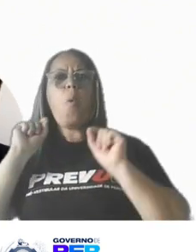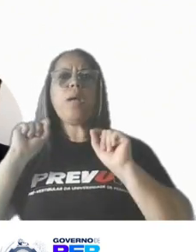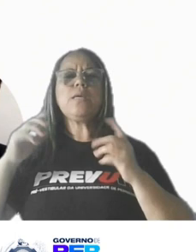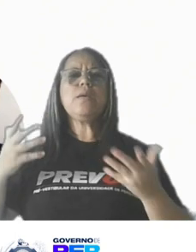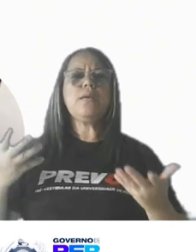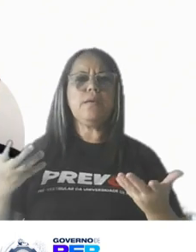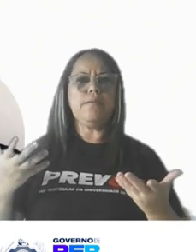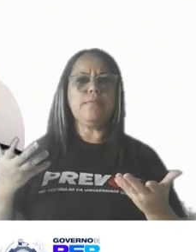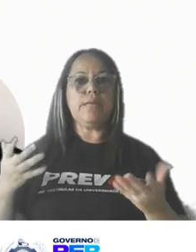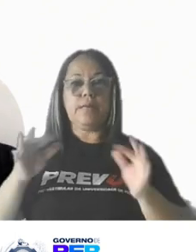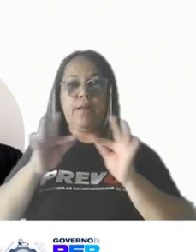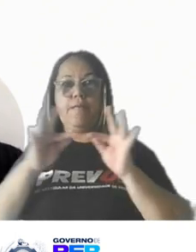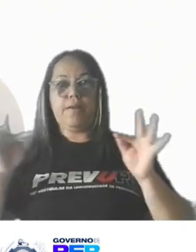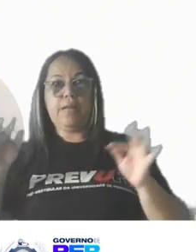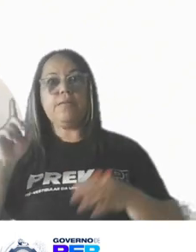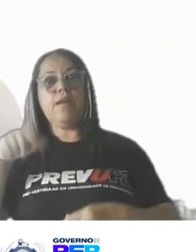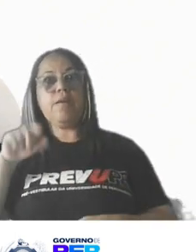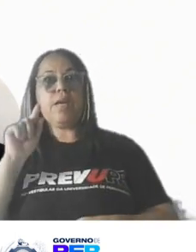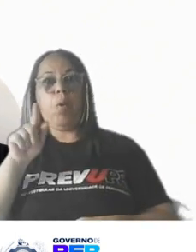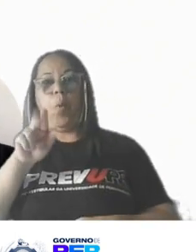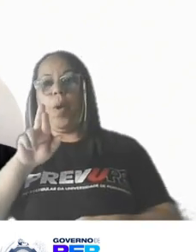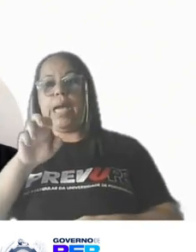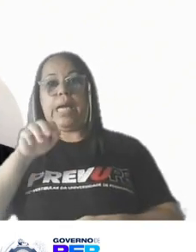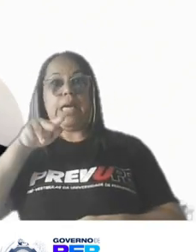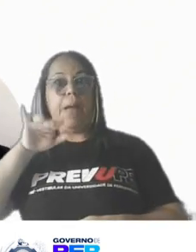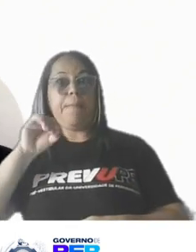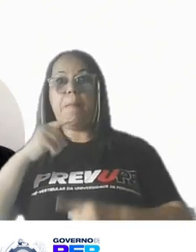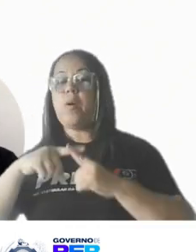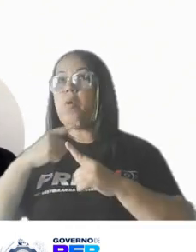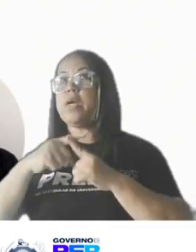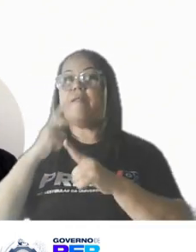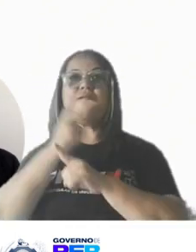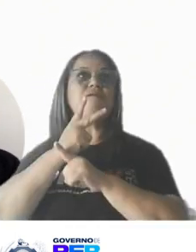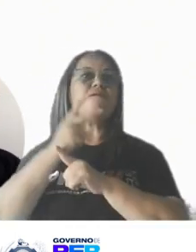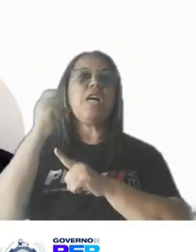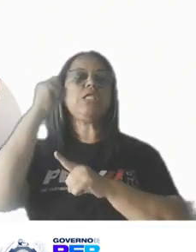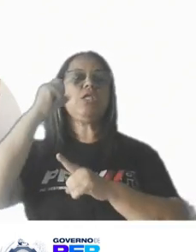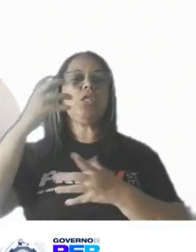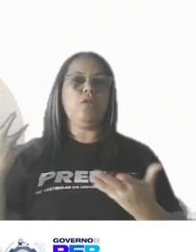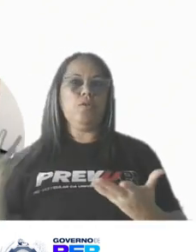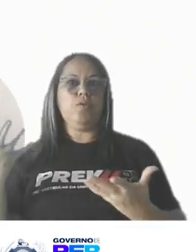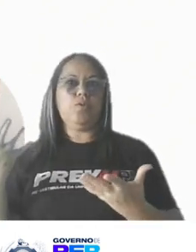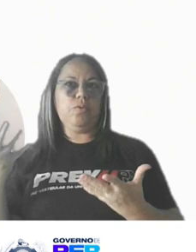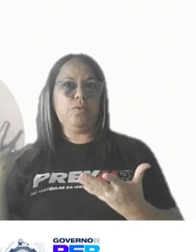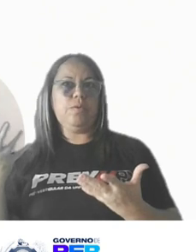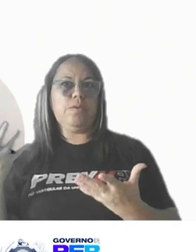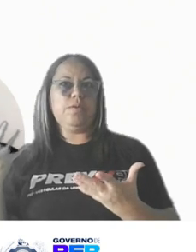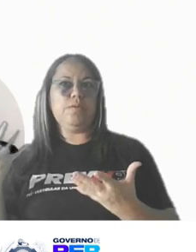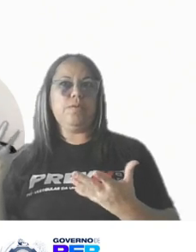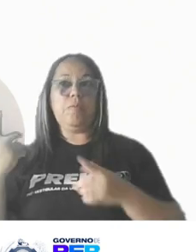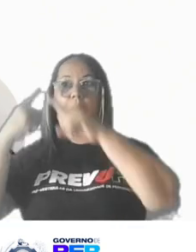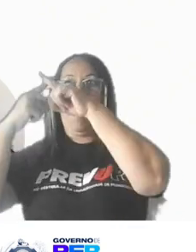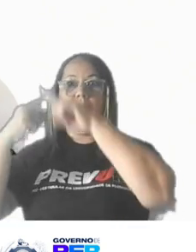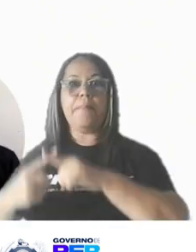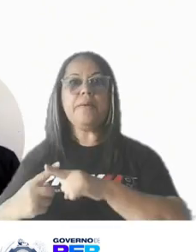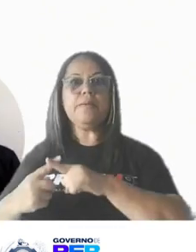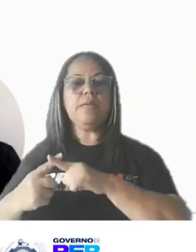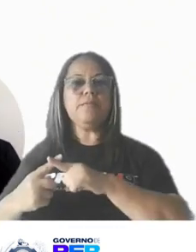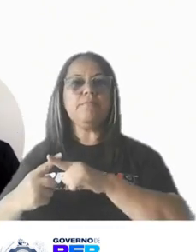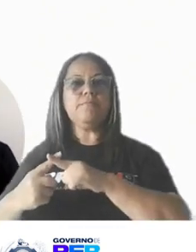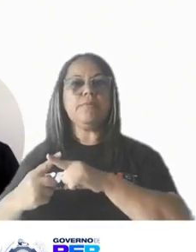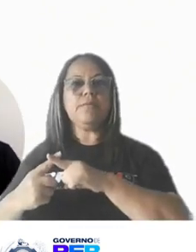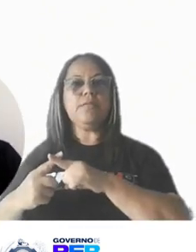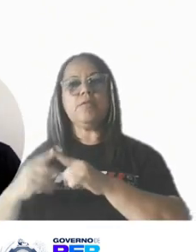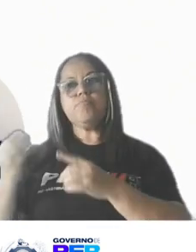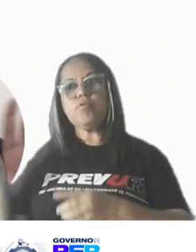frase aqui, né? Ele está se referindo ao Grêmio por ser o vencedor do campeonato. É quando a gente coloca